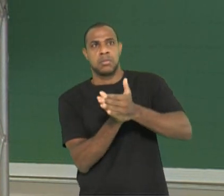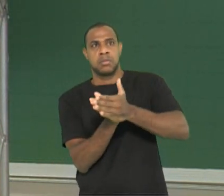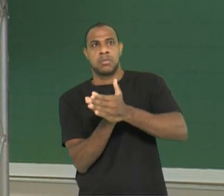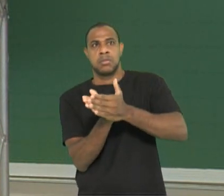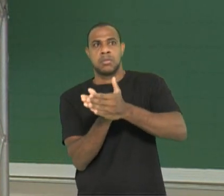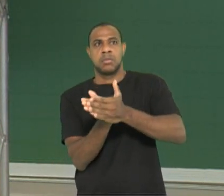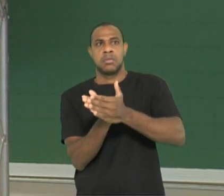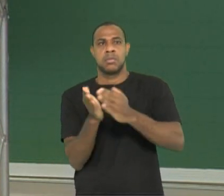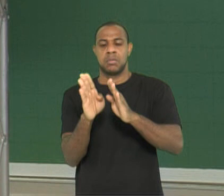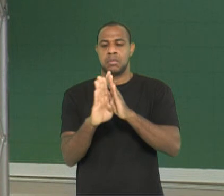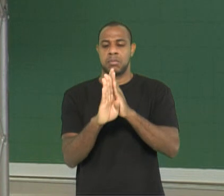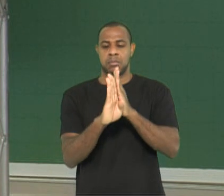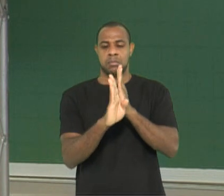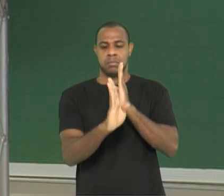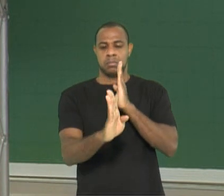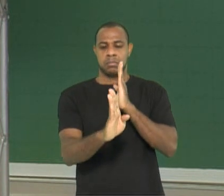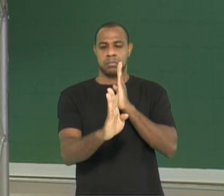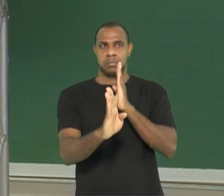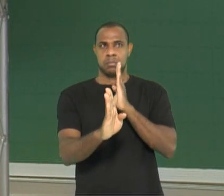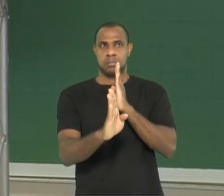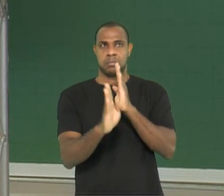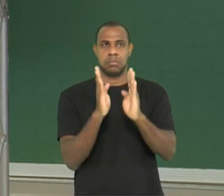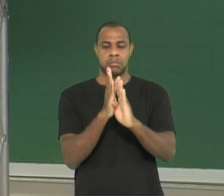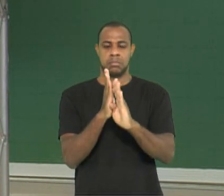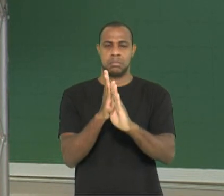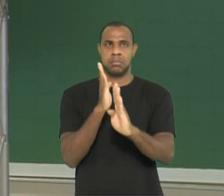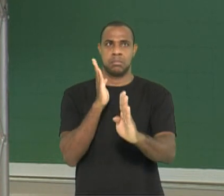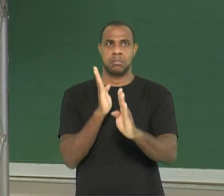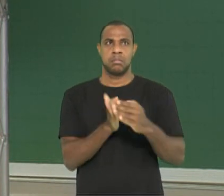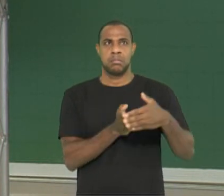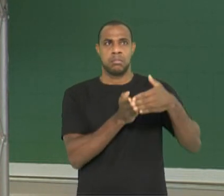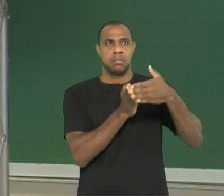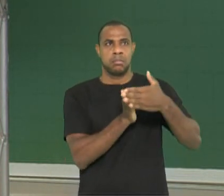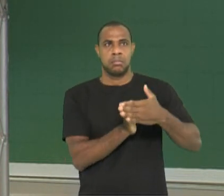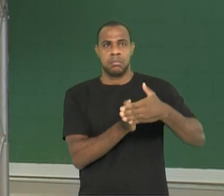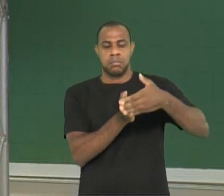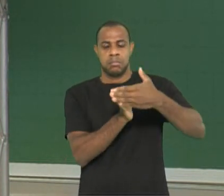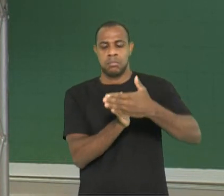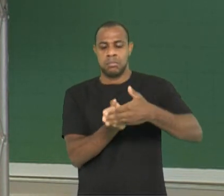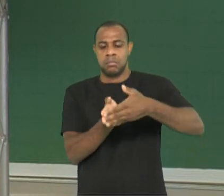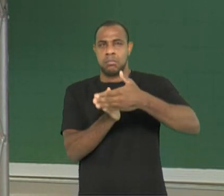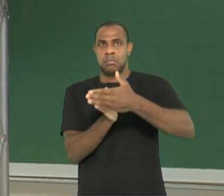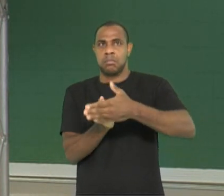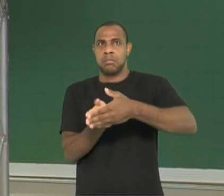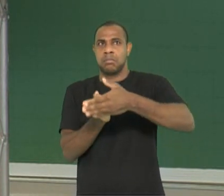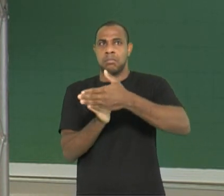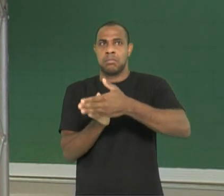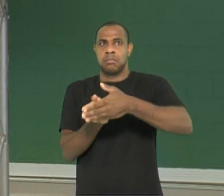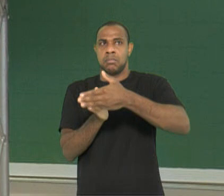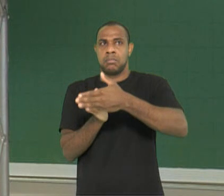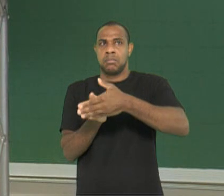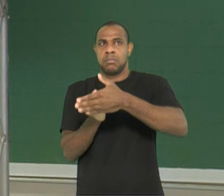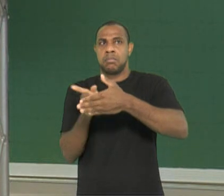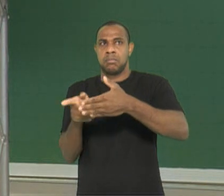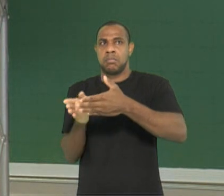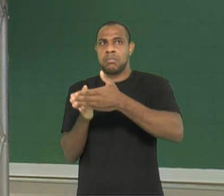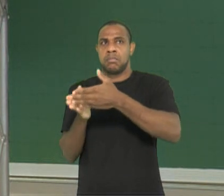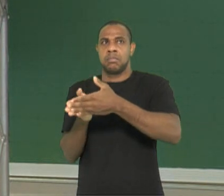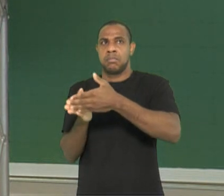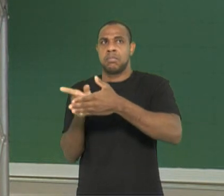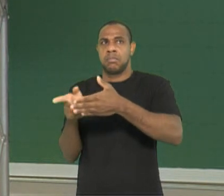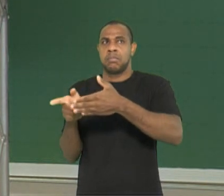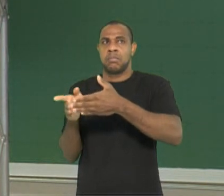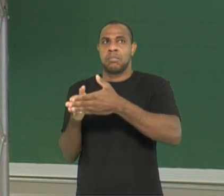é aberta, essa embarcação ela navega até o interior da eclusa, a